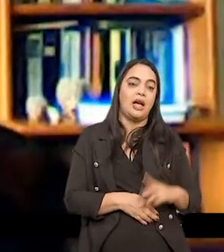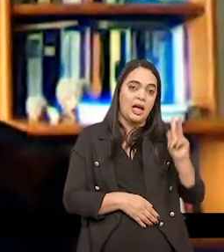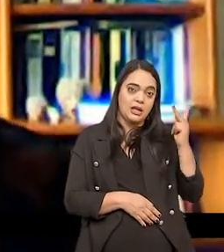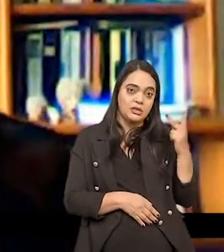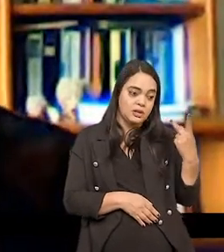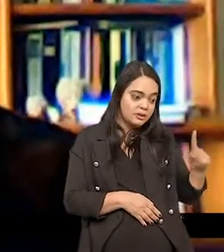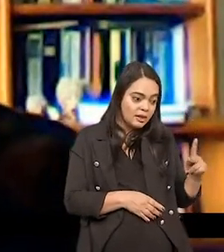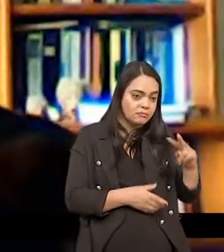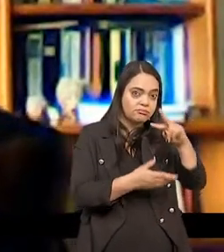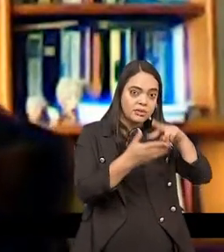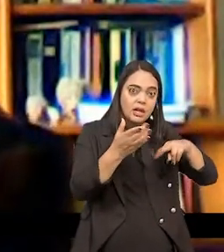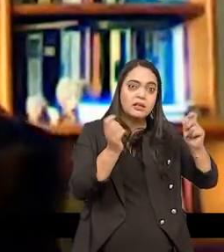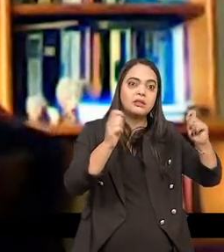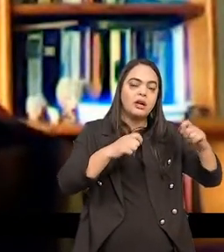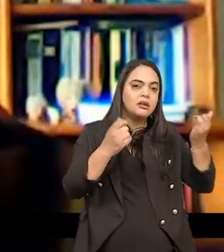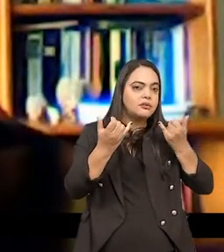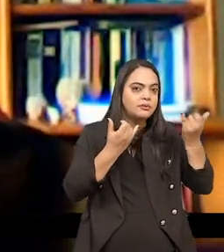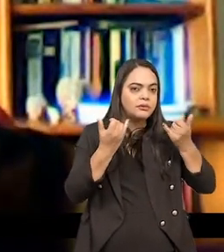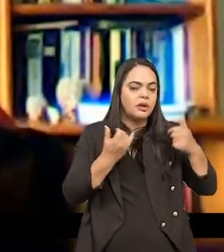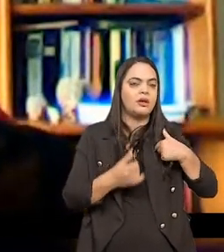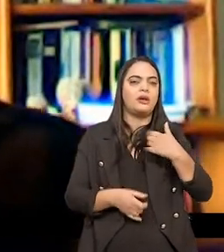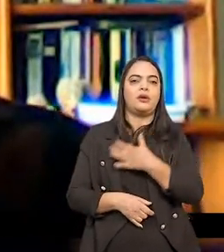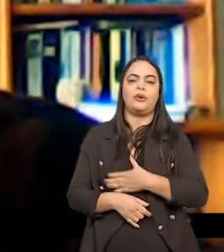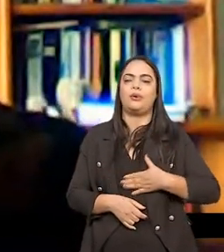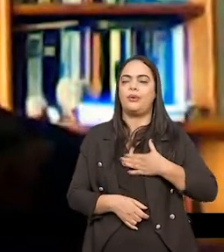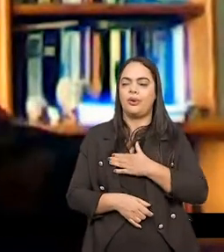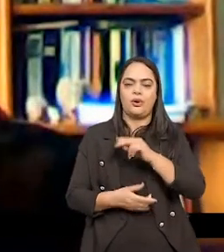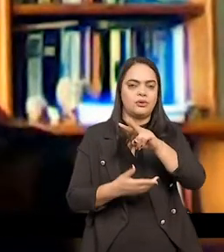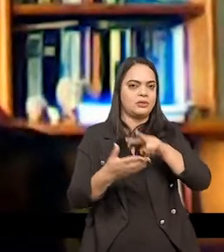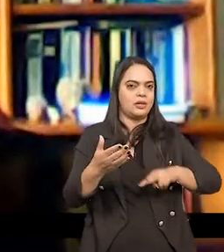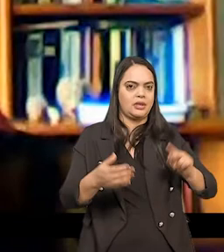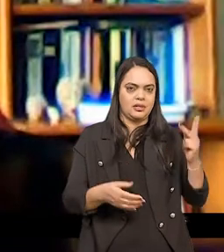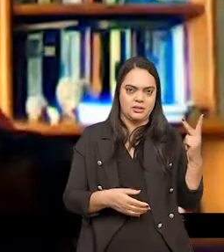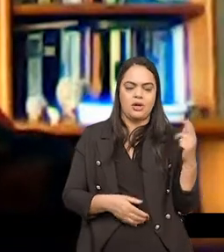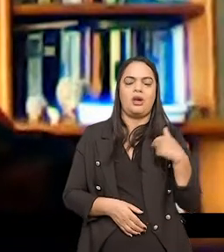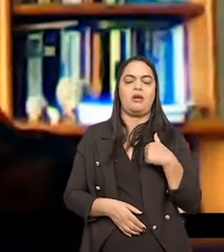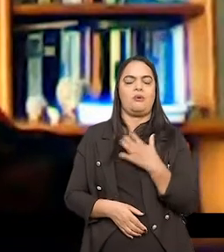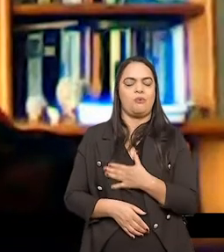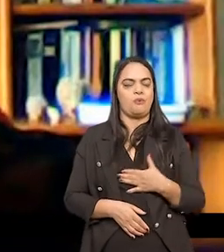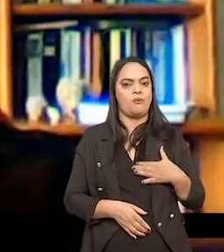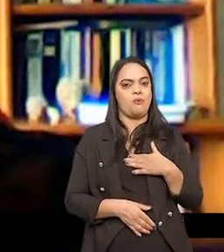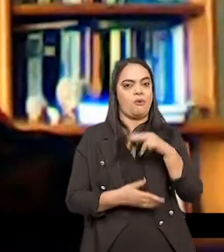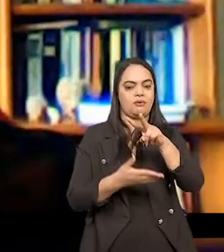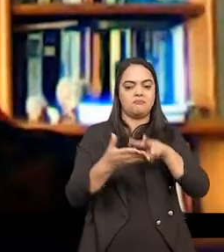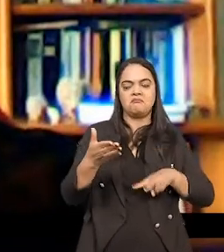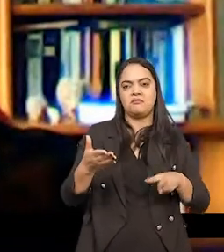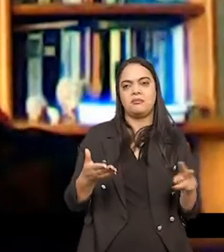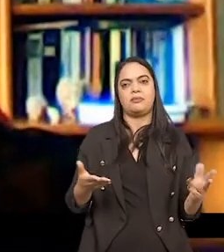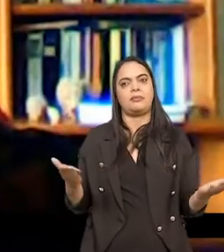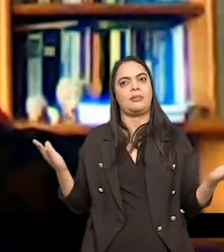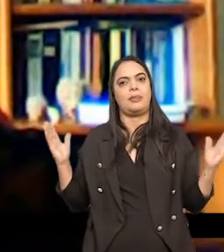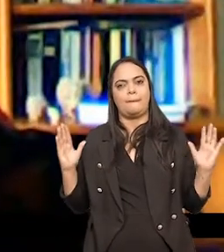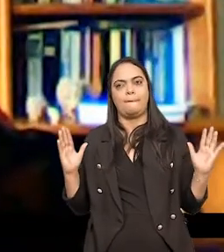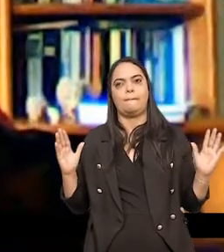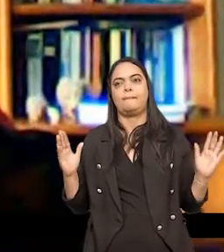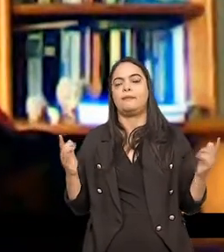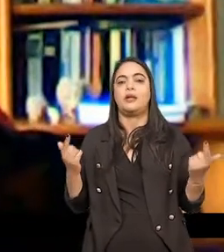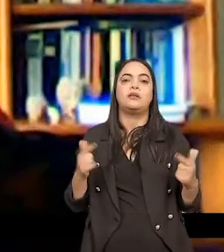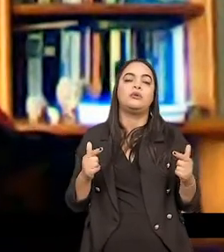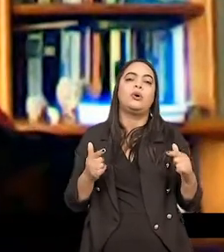Tá? Eu sou uma que gosto de ler biografias, gosto de ler, E não tem aquele